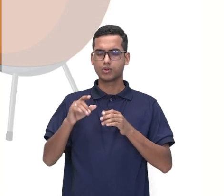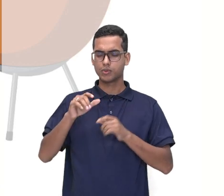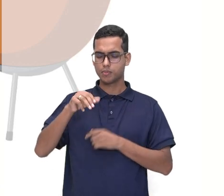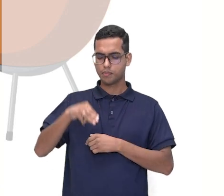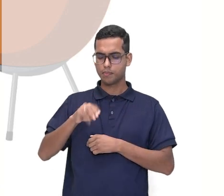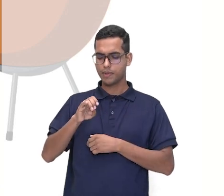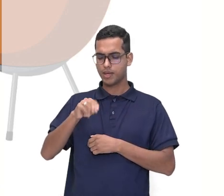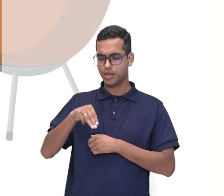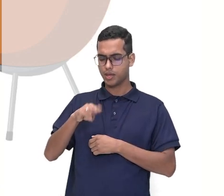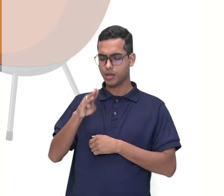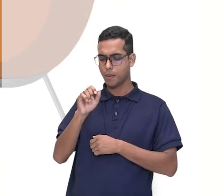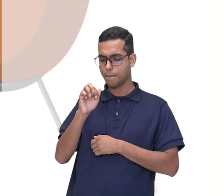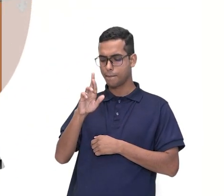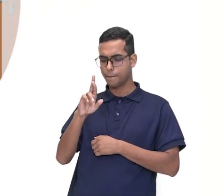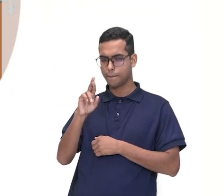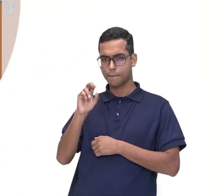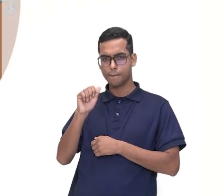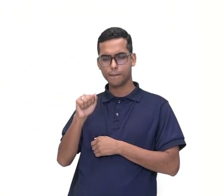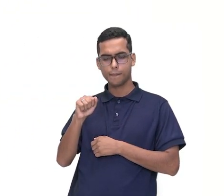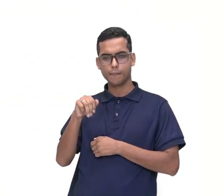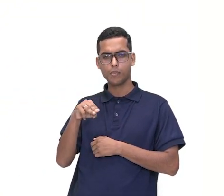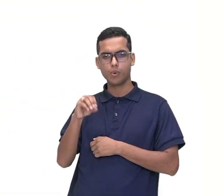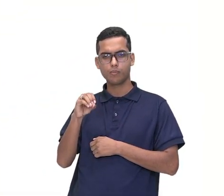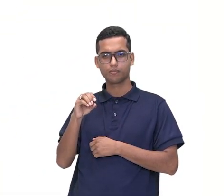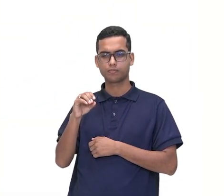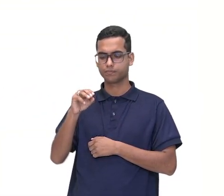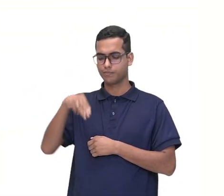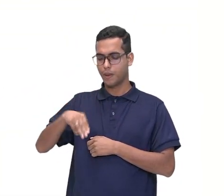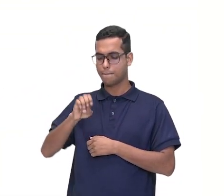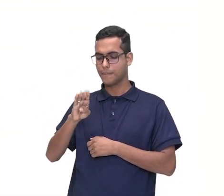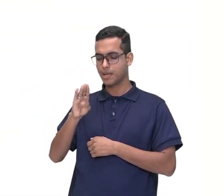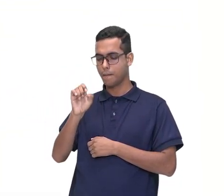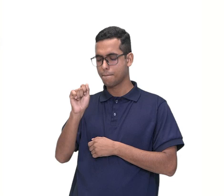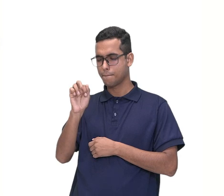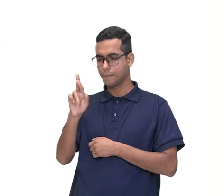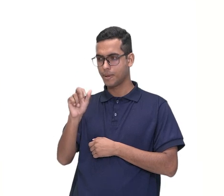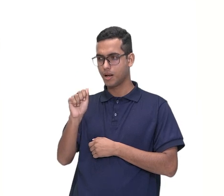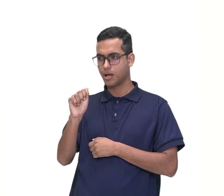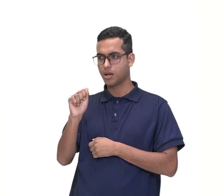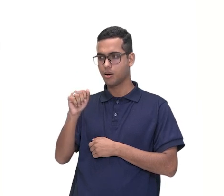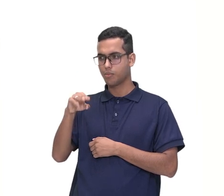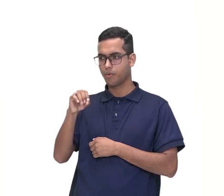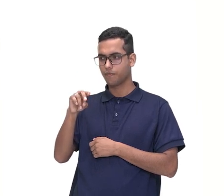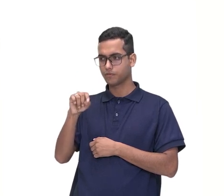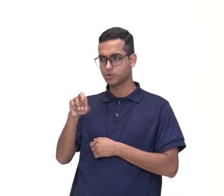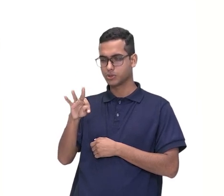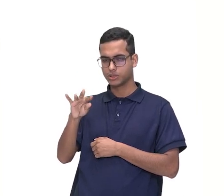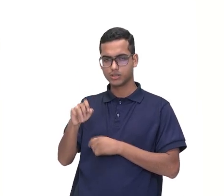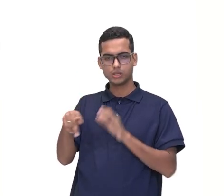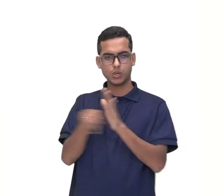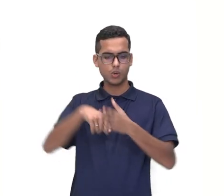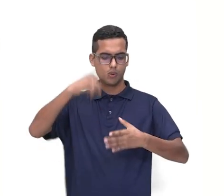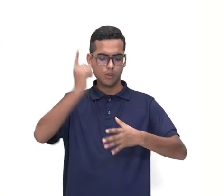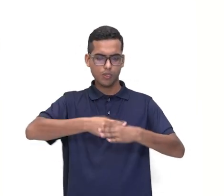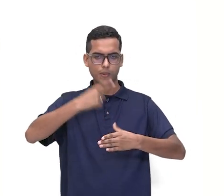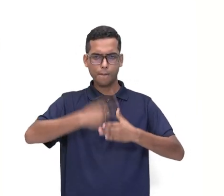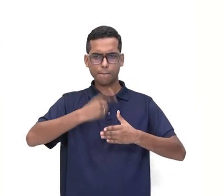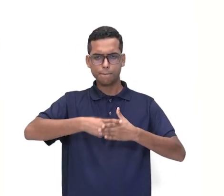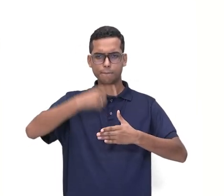membranofones, que são instrumentos de percussão. E aqui o triângulo e o